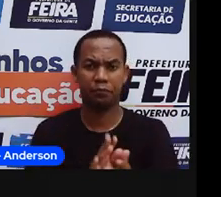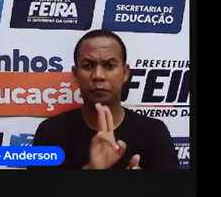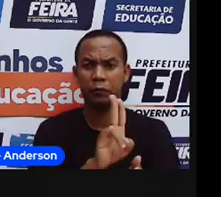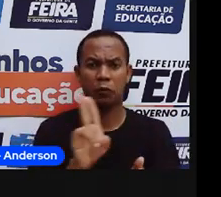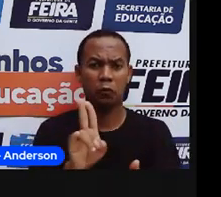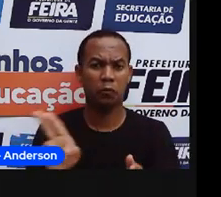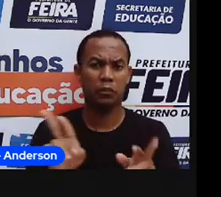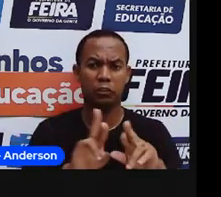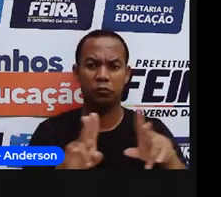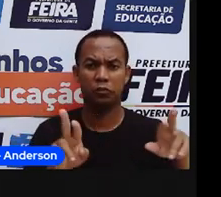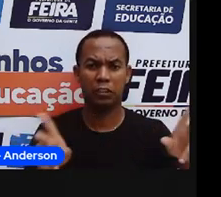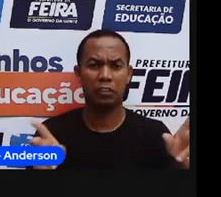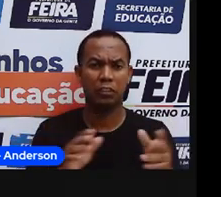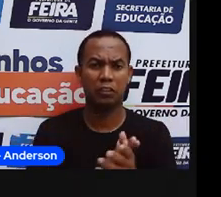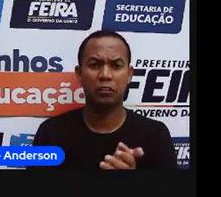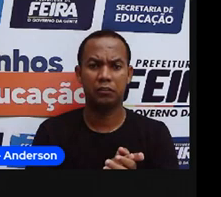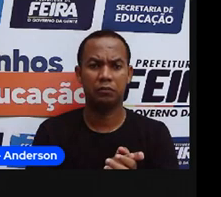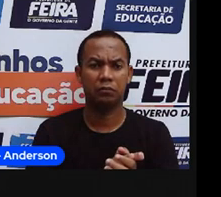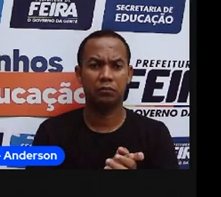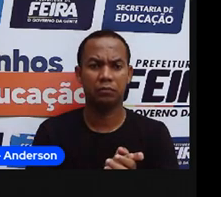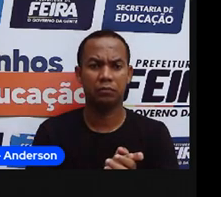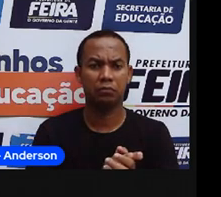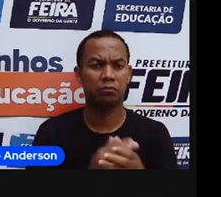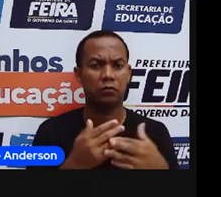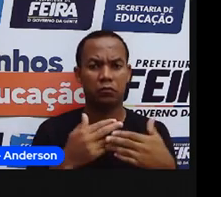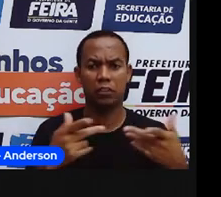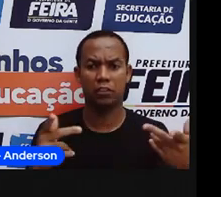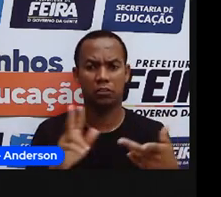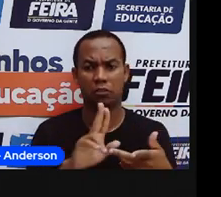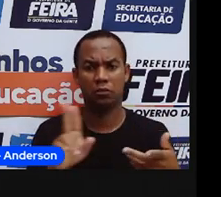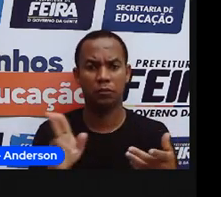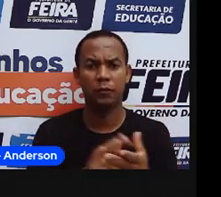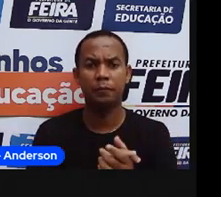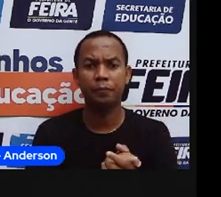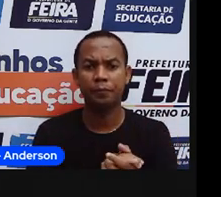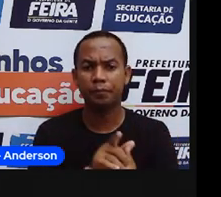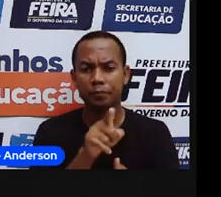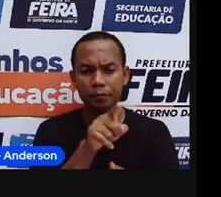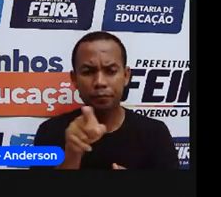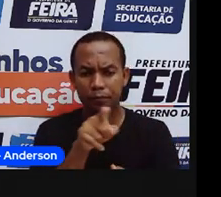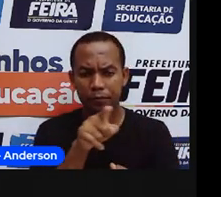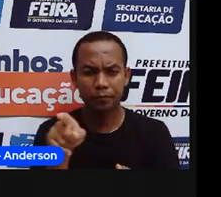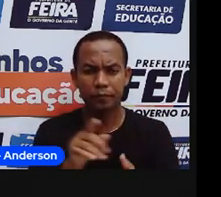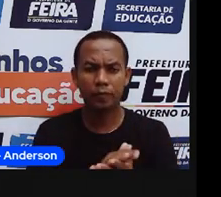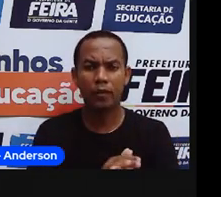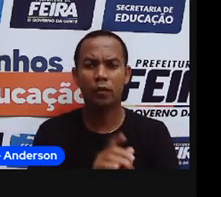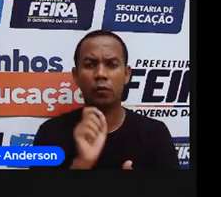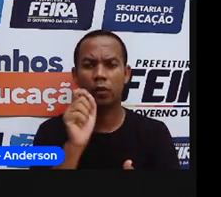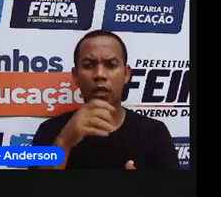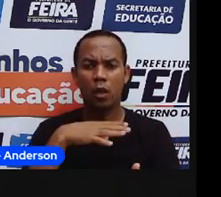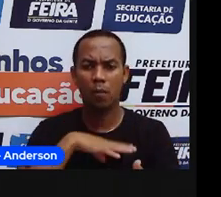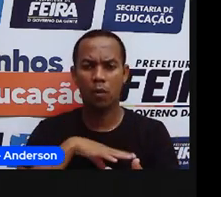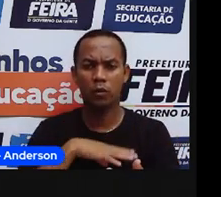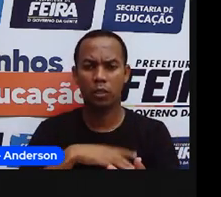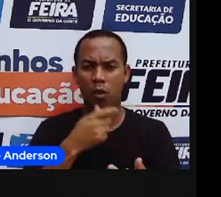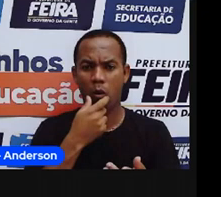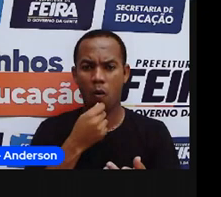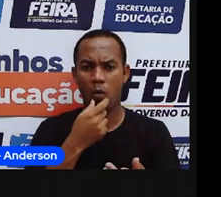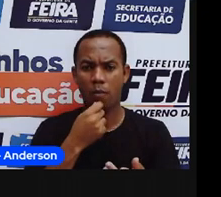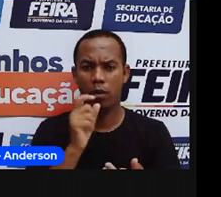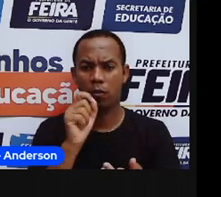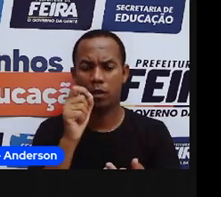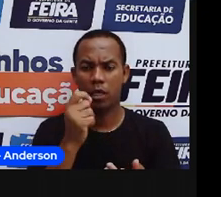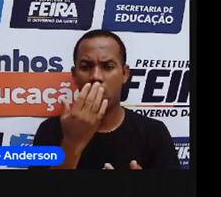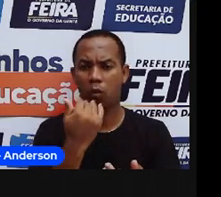macaxeira, maniva, pão de pobre, entre outros. Com a vinda dos portugueses, começou o vai e vem de comidas. Foi